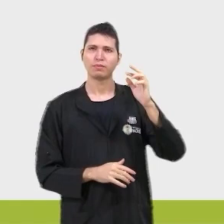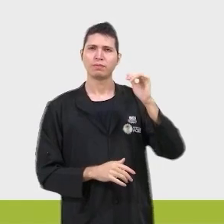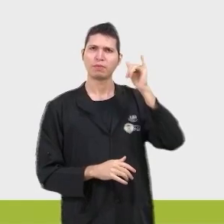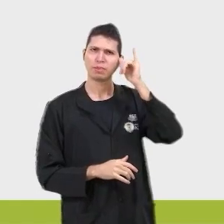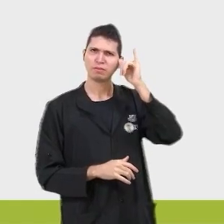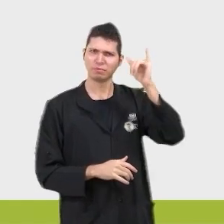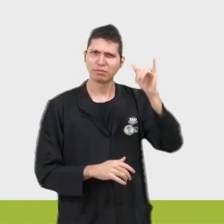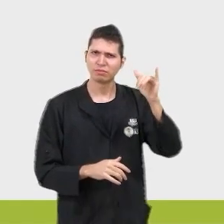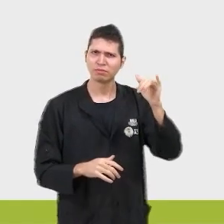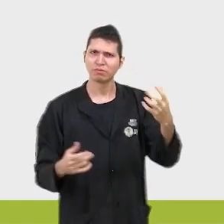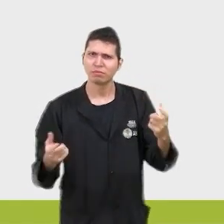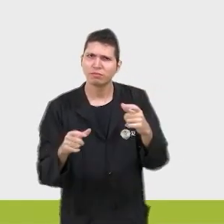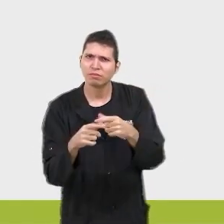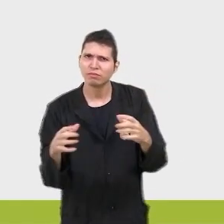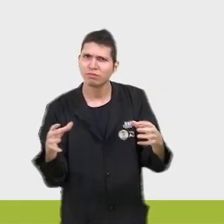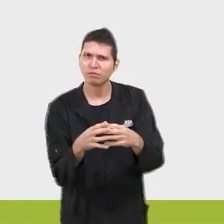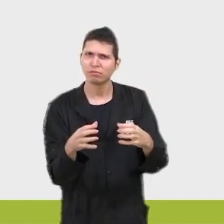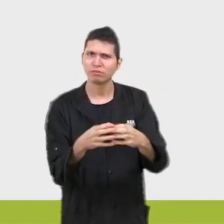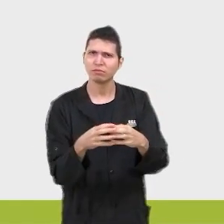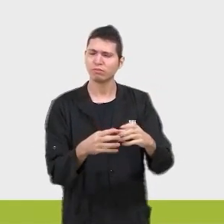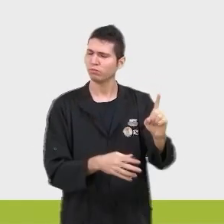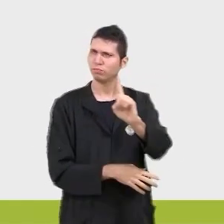Não evitam, tá?